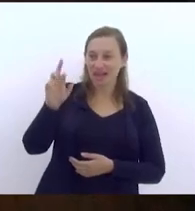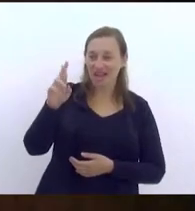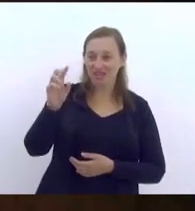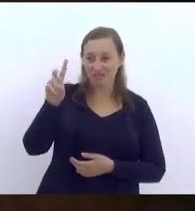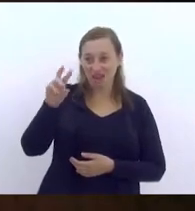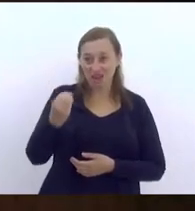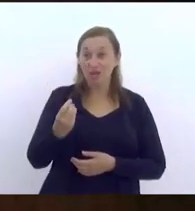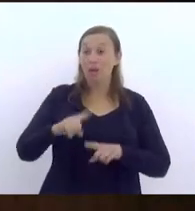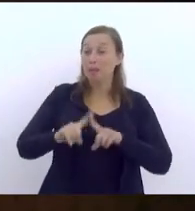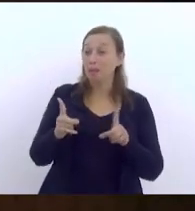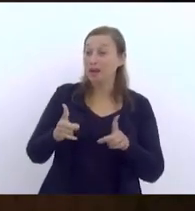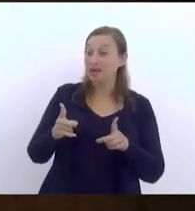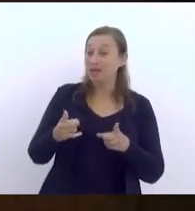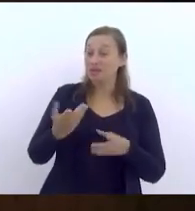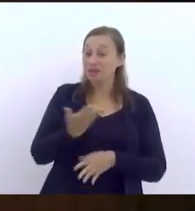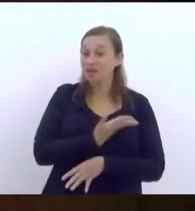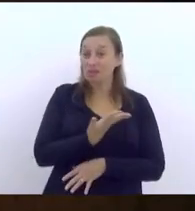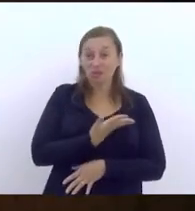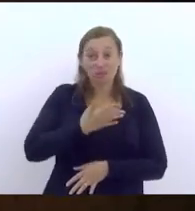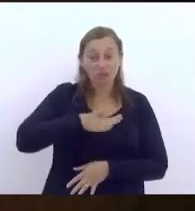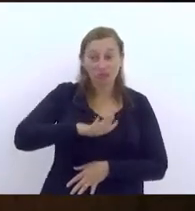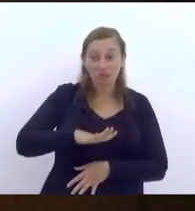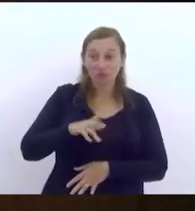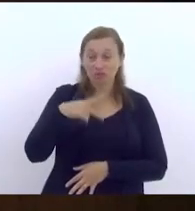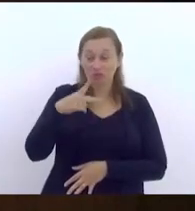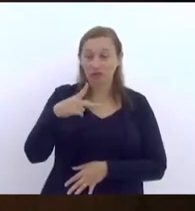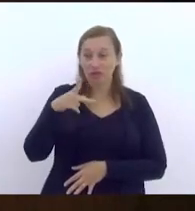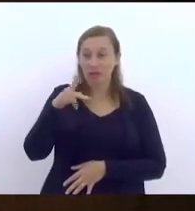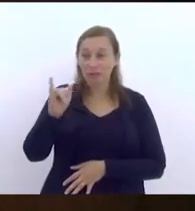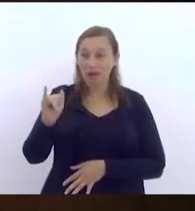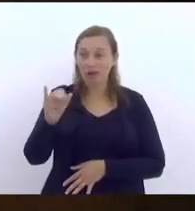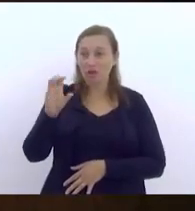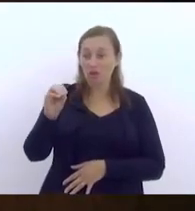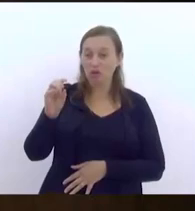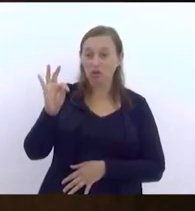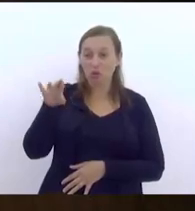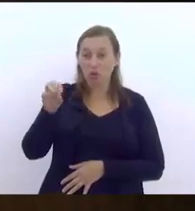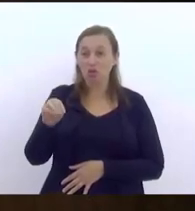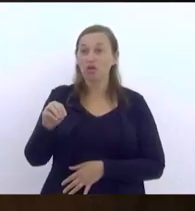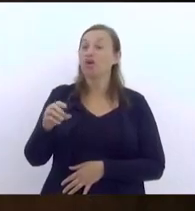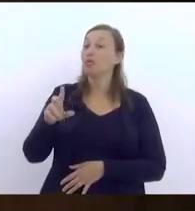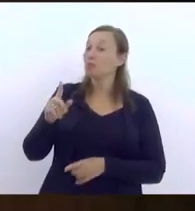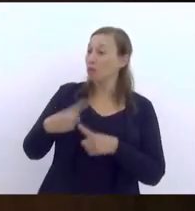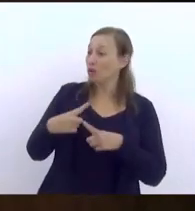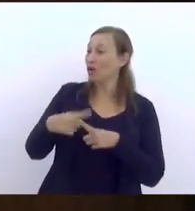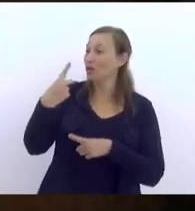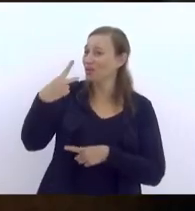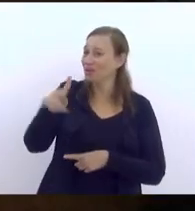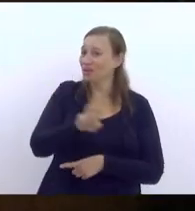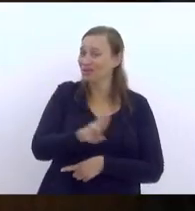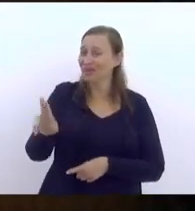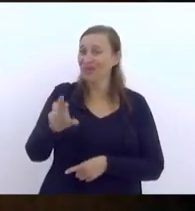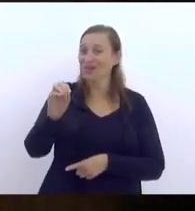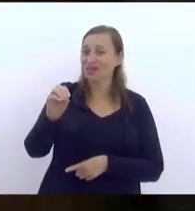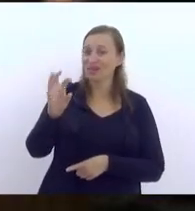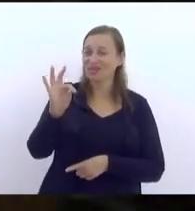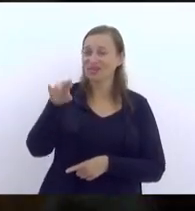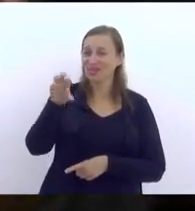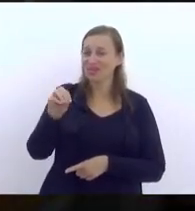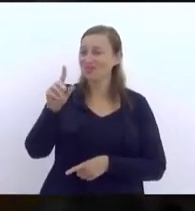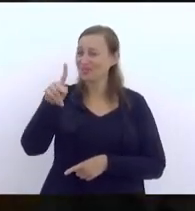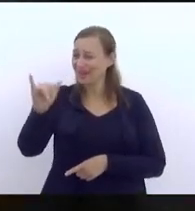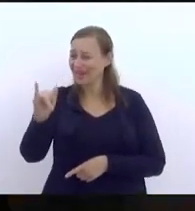Mas o colega se incomoda quando eu chamo ele de Pai Otoni, porque o nome dele é Otoni Pai. Ou